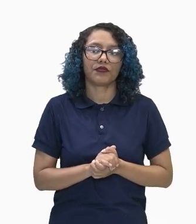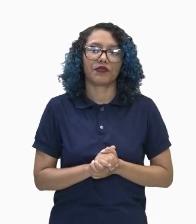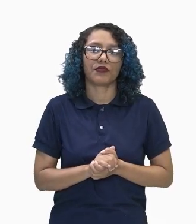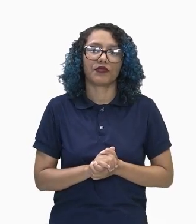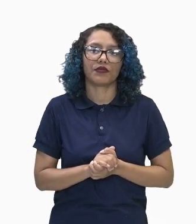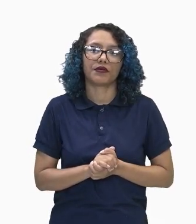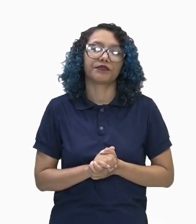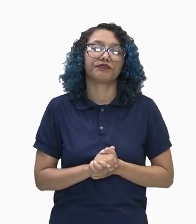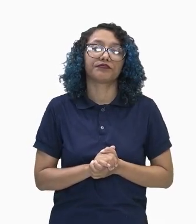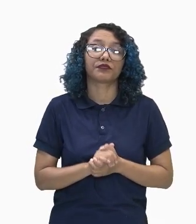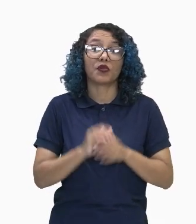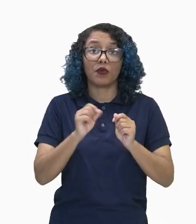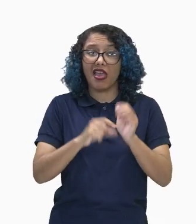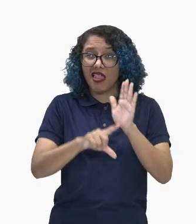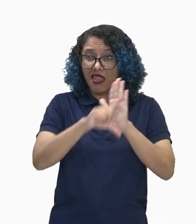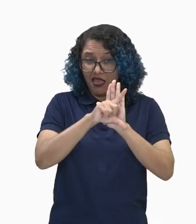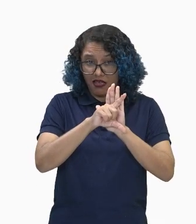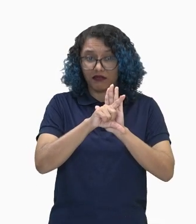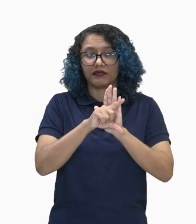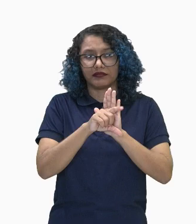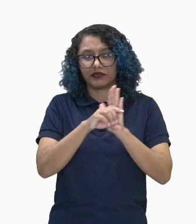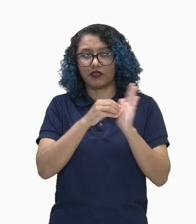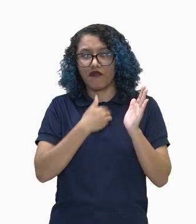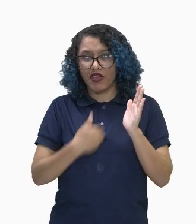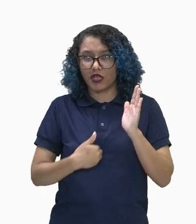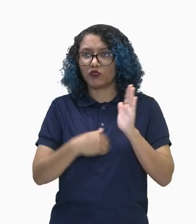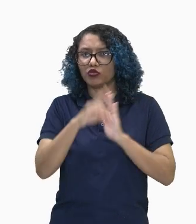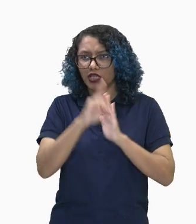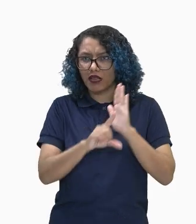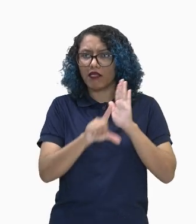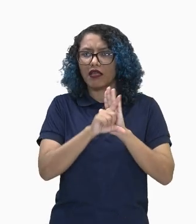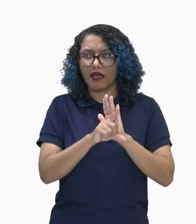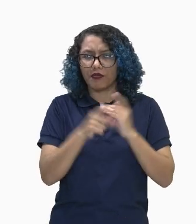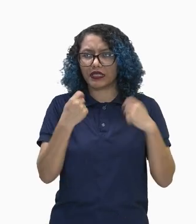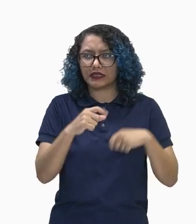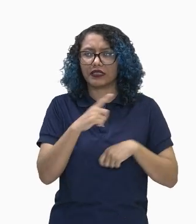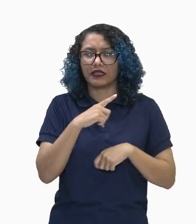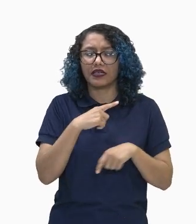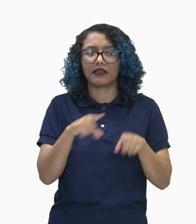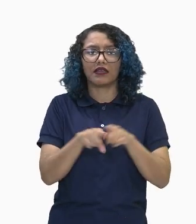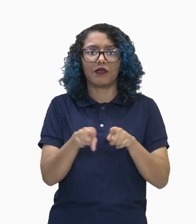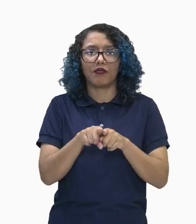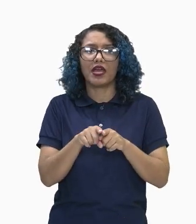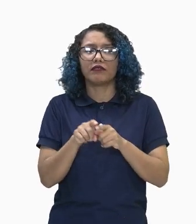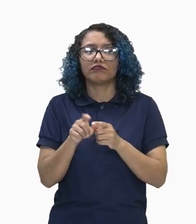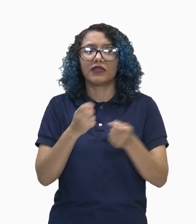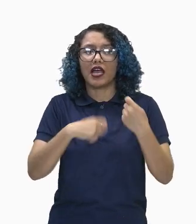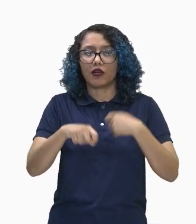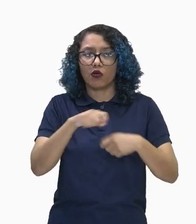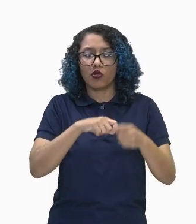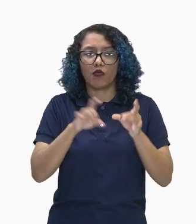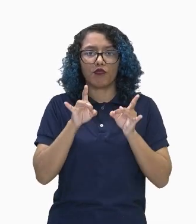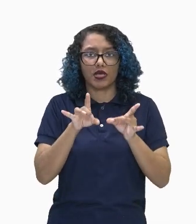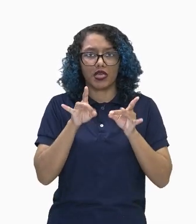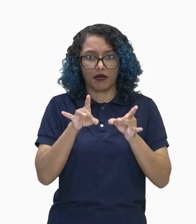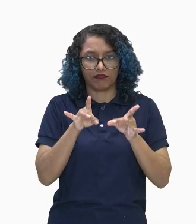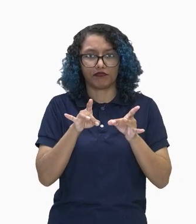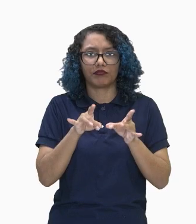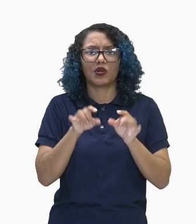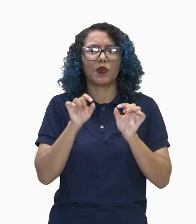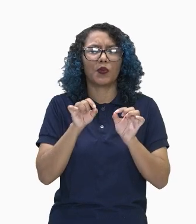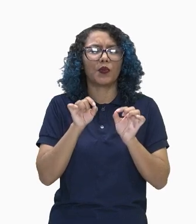da Constituição, né? A legalidade. A economia de mercado, uma economia que